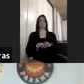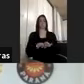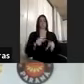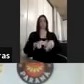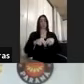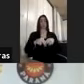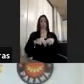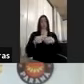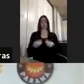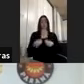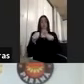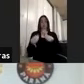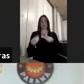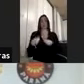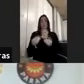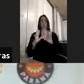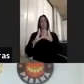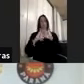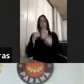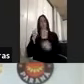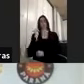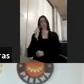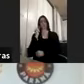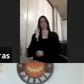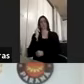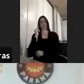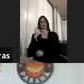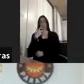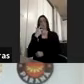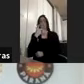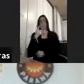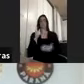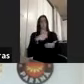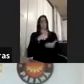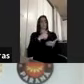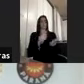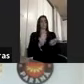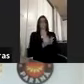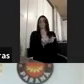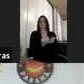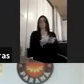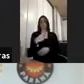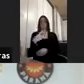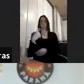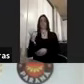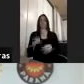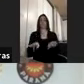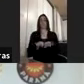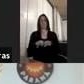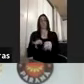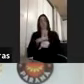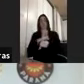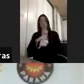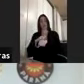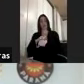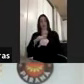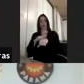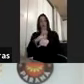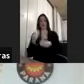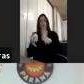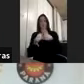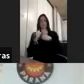todo que ele recebe notícia da demissão dele. Não dá para perder, gente. E ela também fala sobre como se reúne com as outras